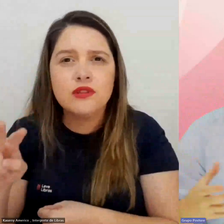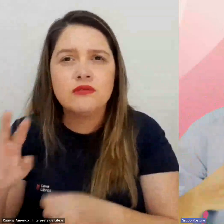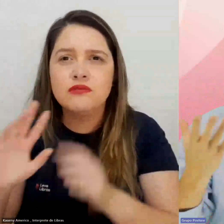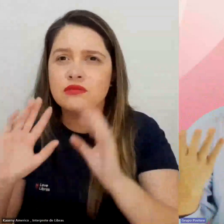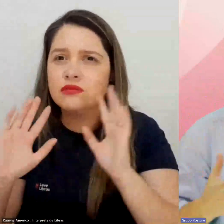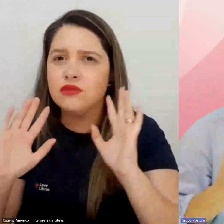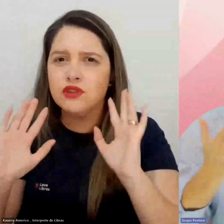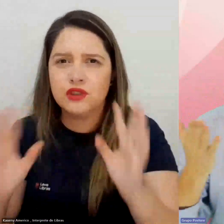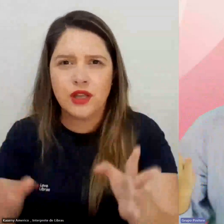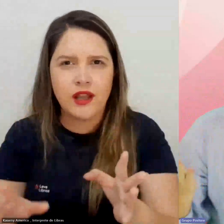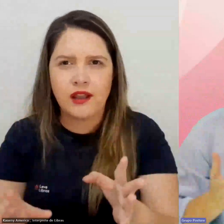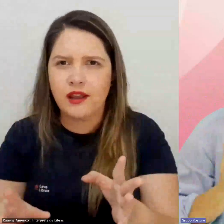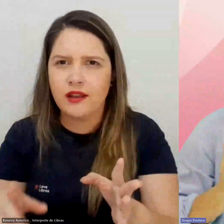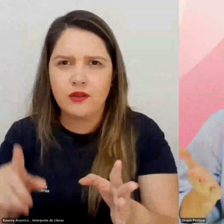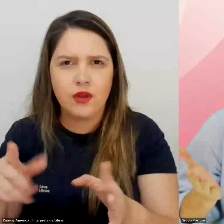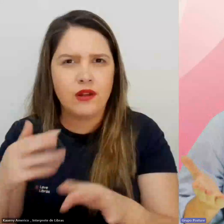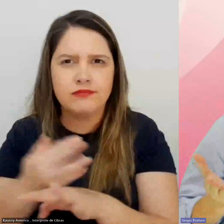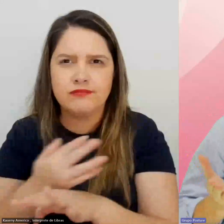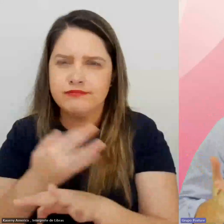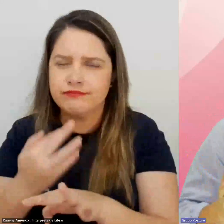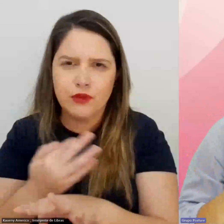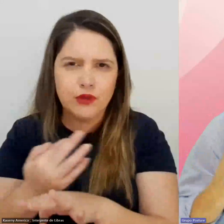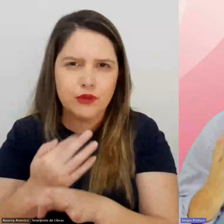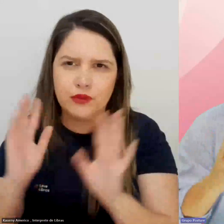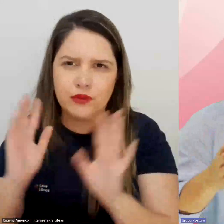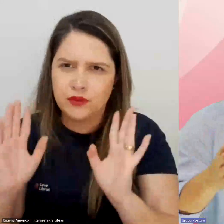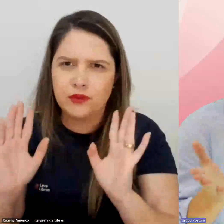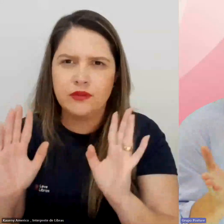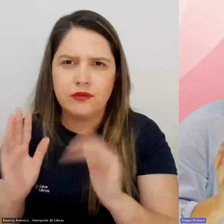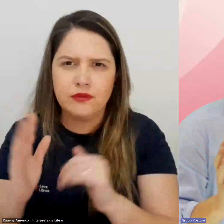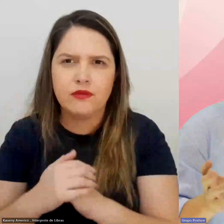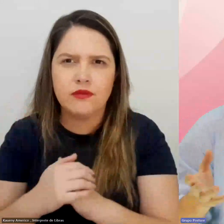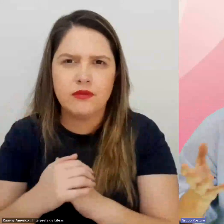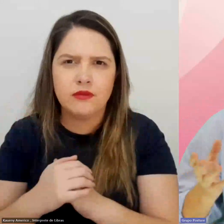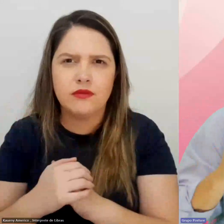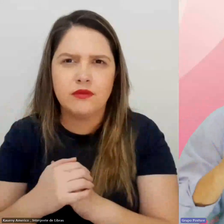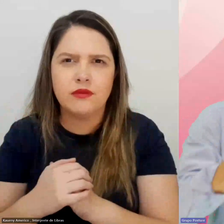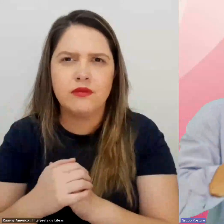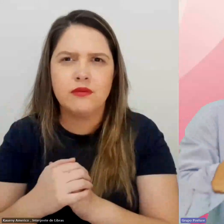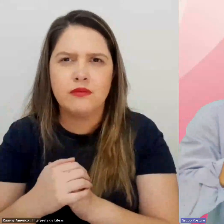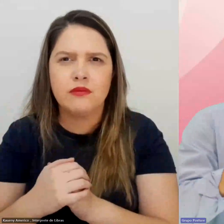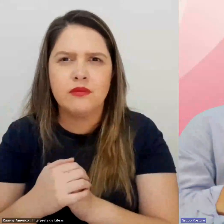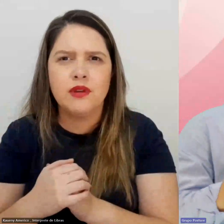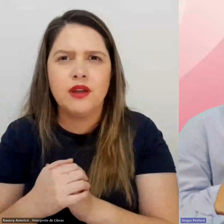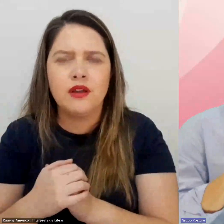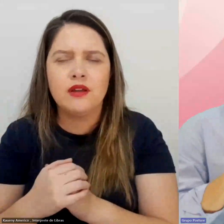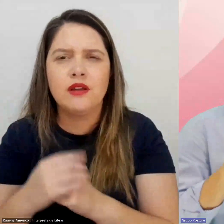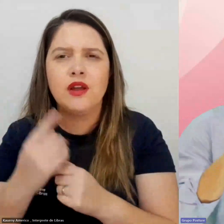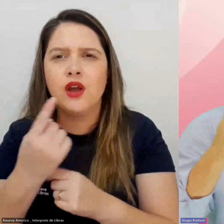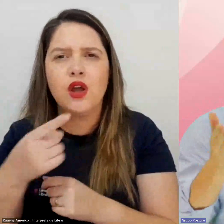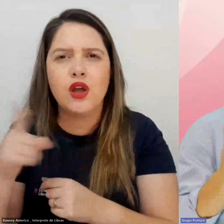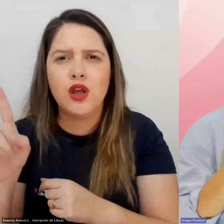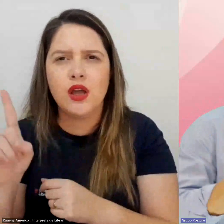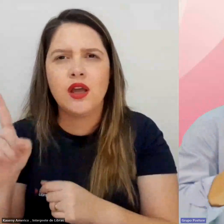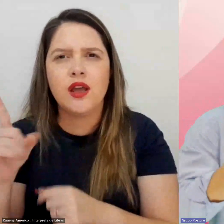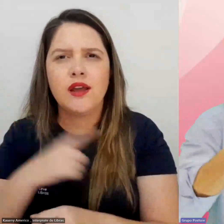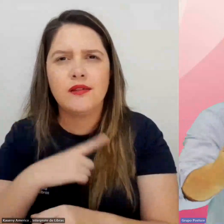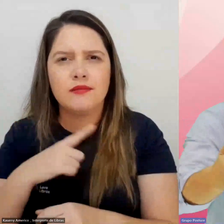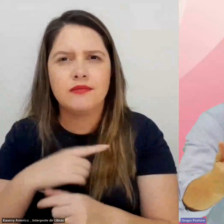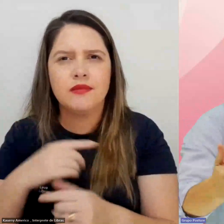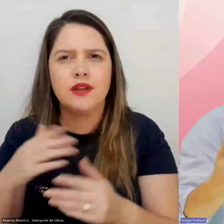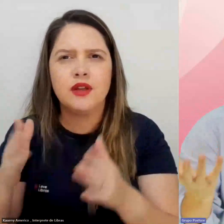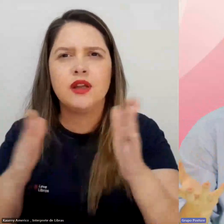porque ela não aguentou mais. A pergunta que eu faria era a última vez que ela tinha passado por um médico antes